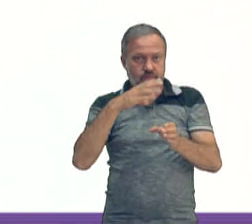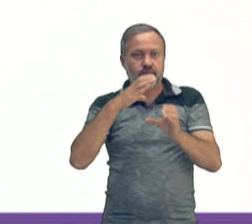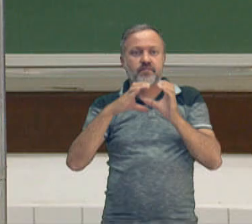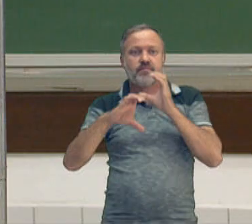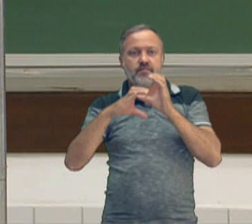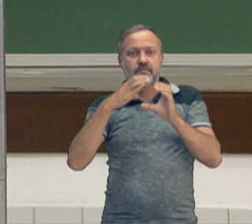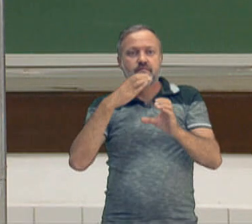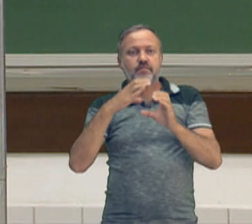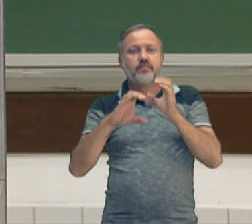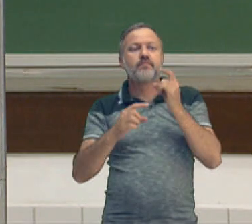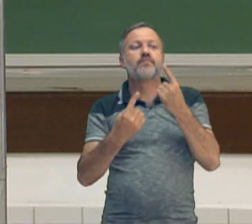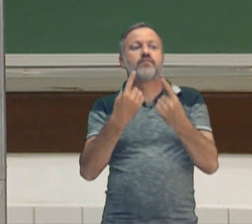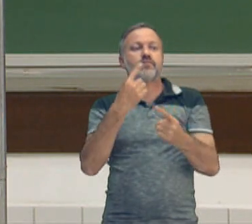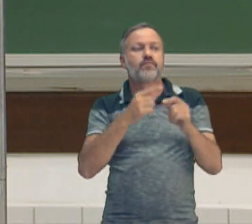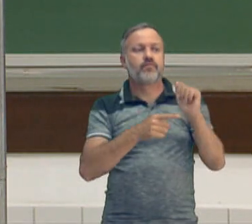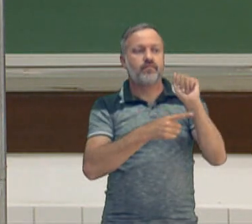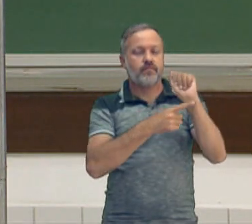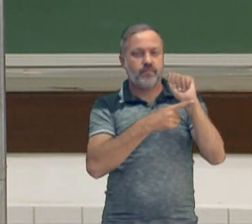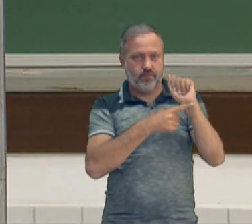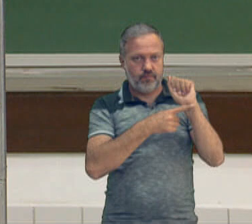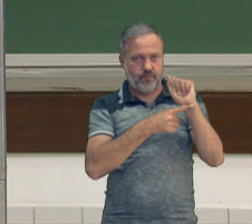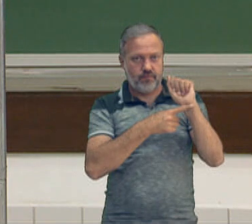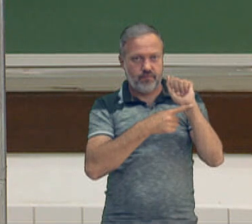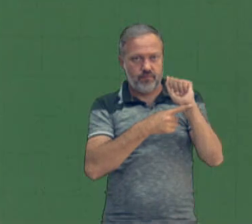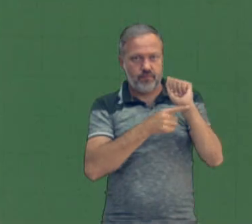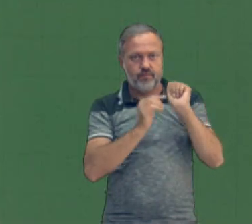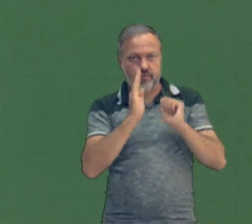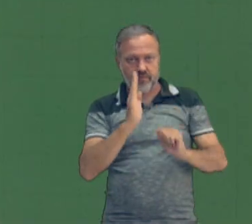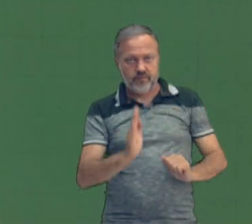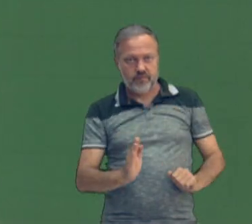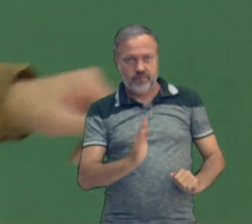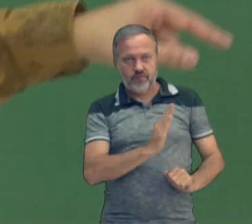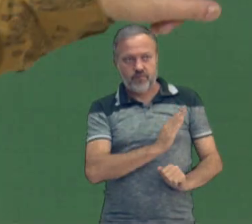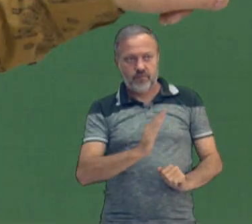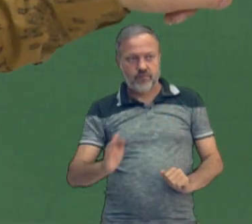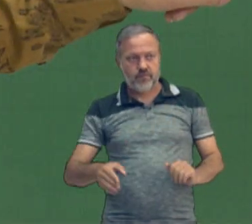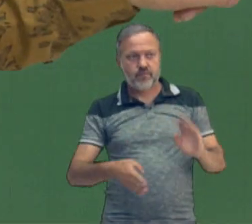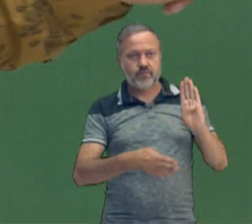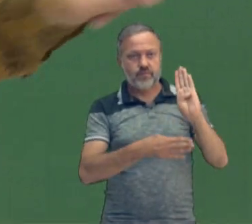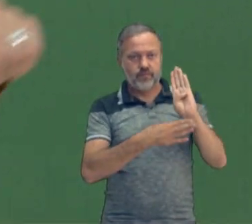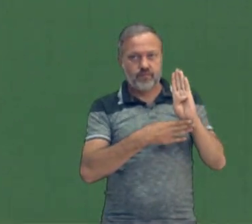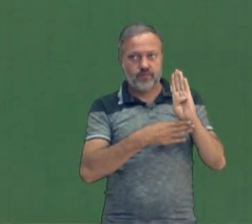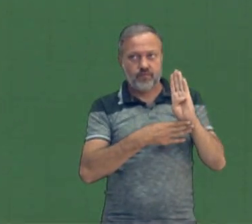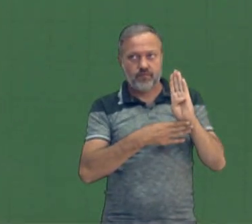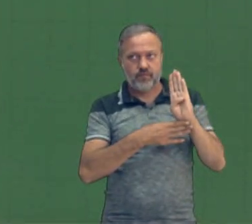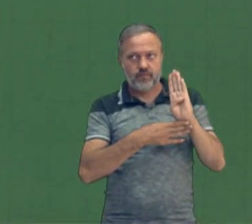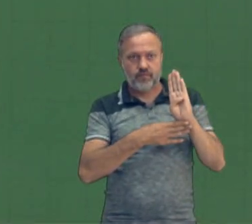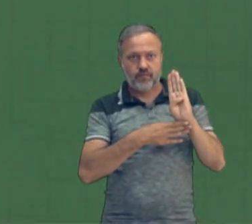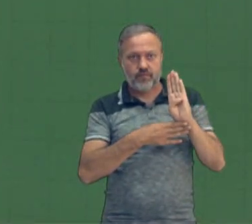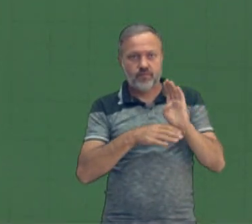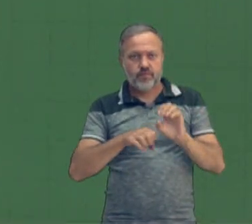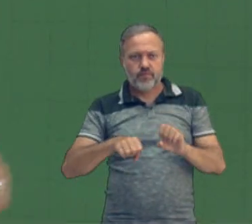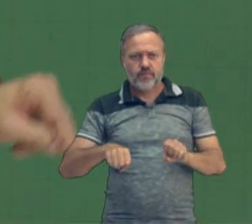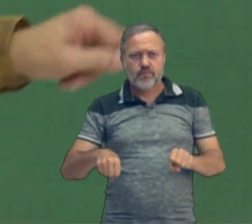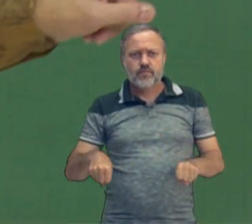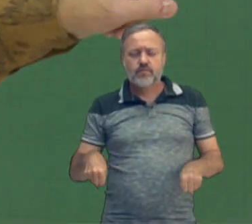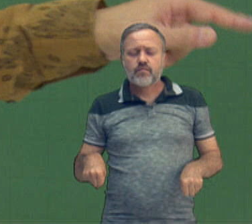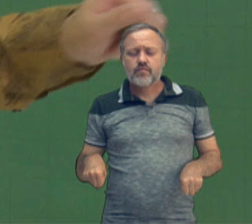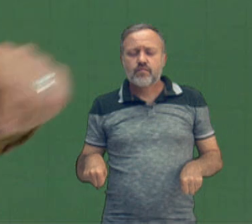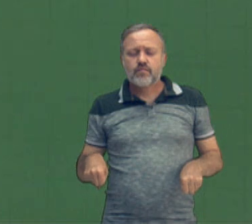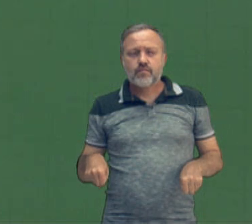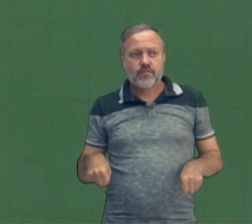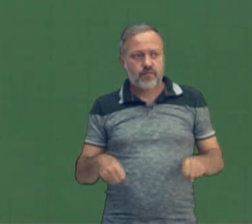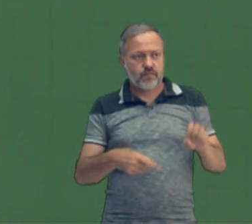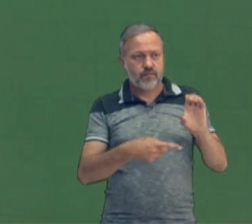sagrados é a... Letra A, católica. Letra B, budista. Letra